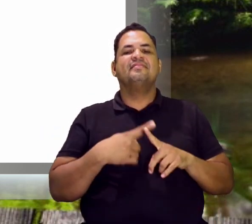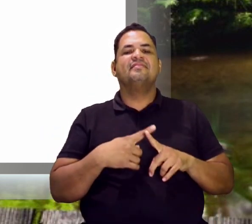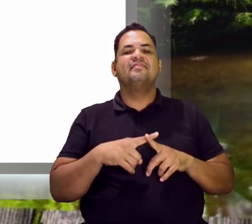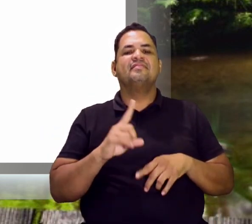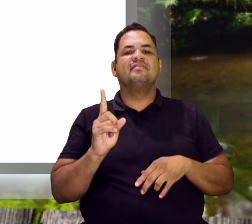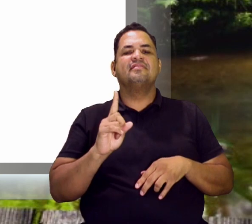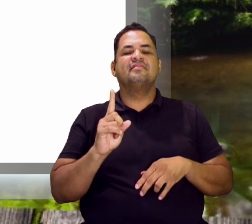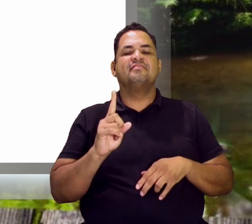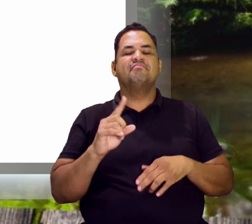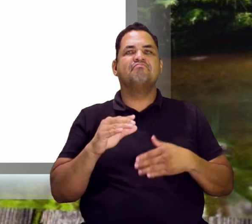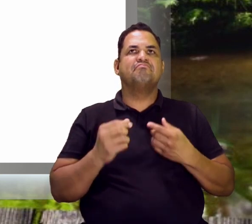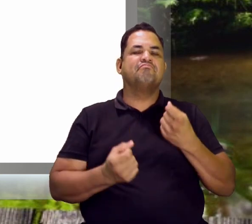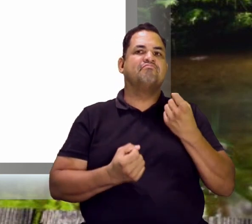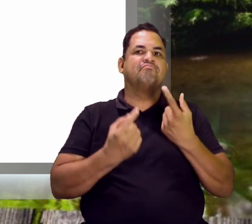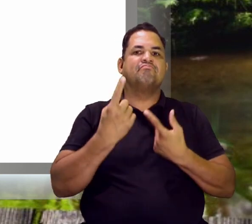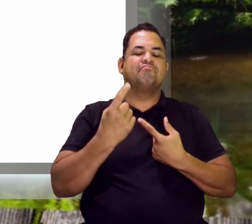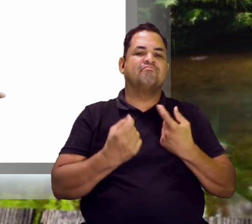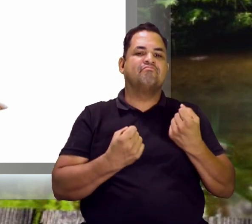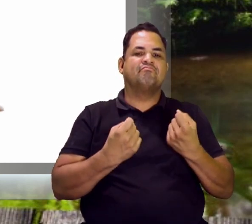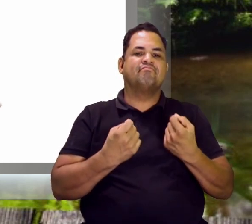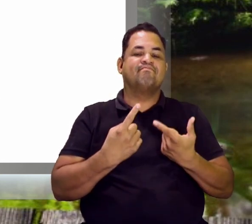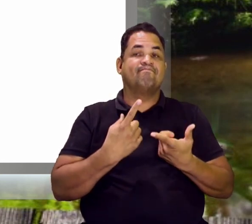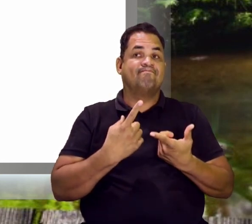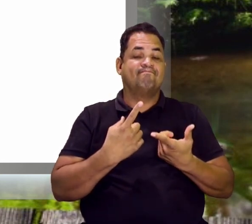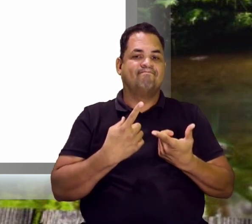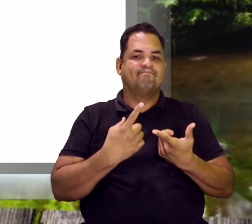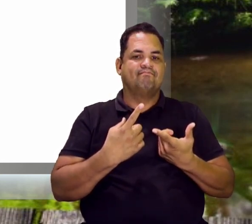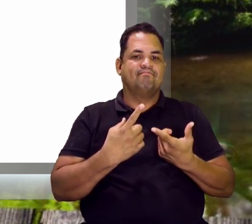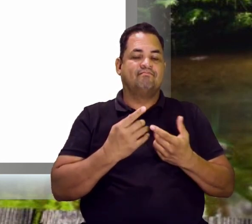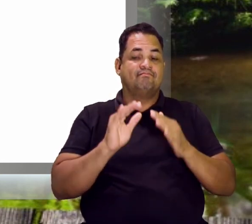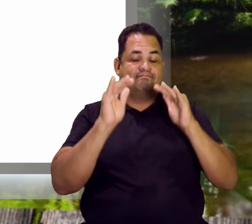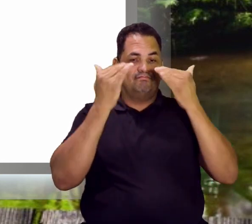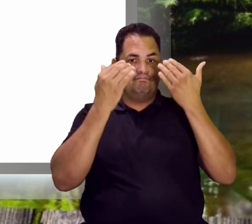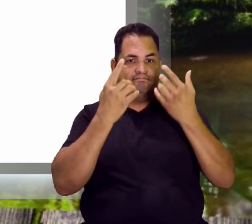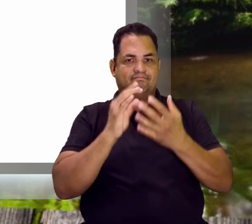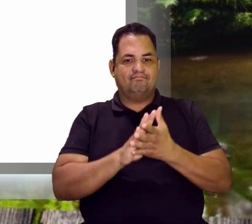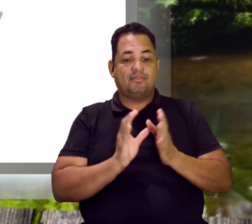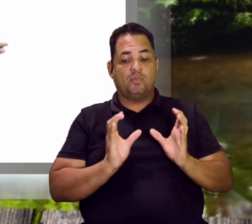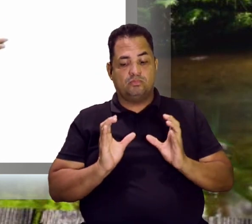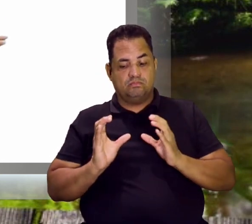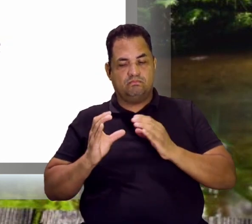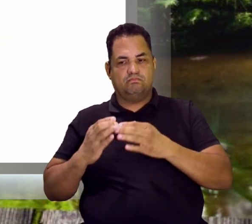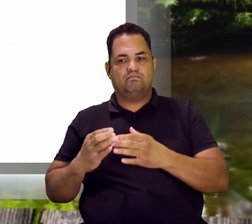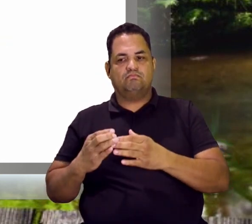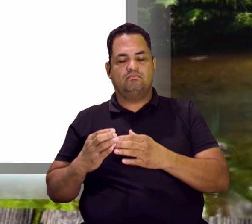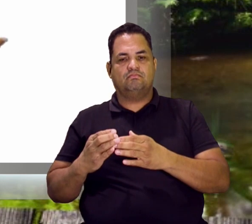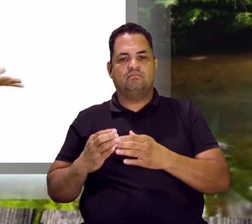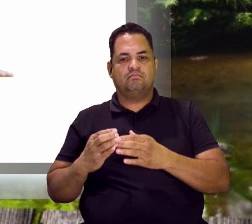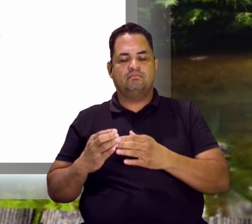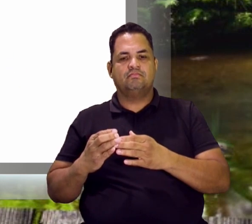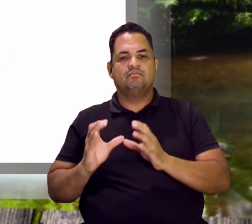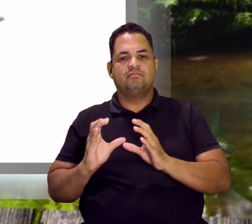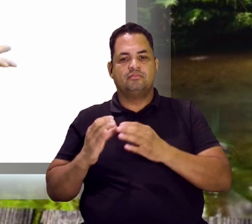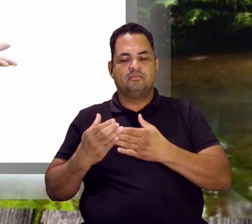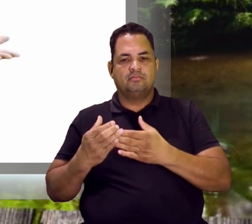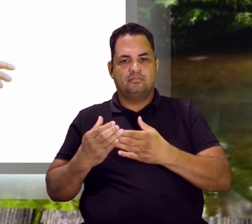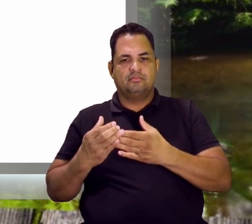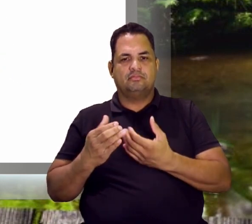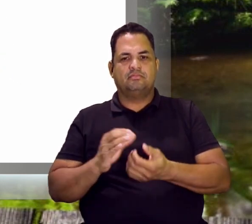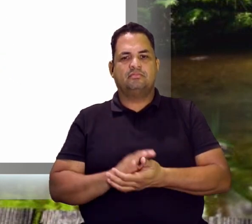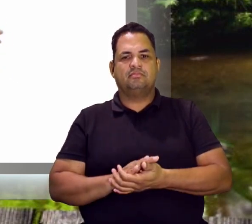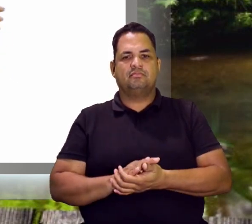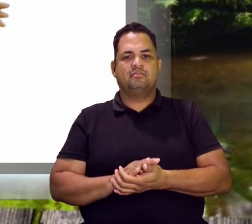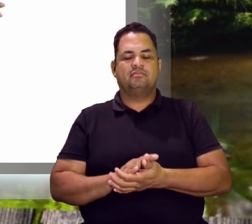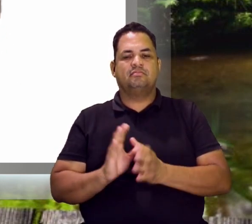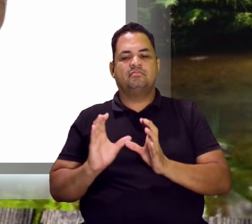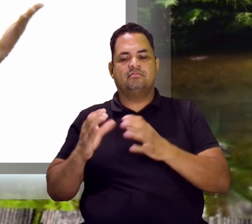são considerados? Alguns, queridos, prestem bem atenção. Tem um grupo, não é a maioria, mas existe um grupo que